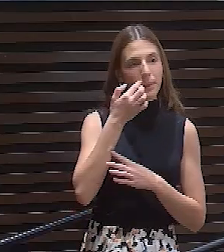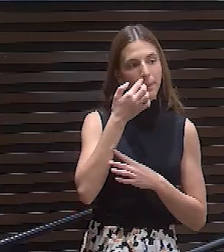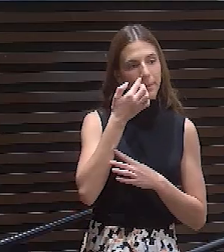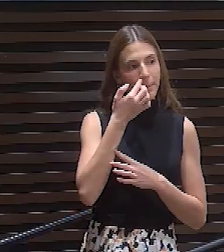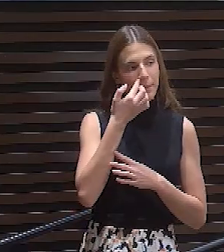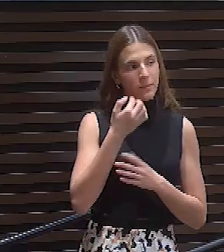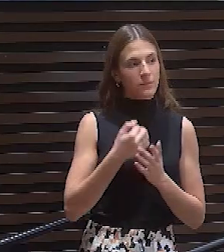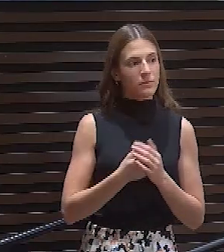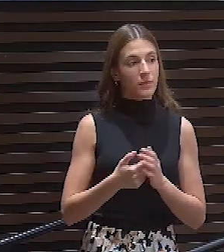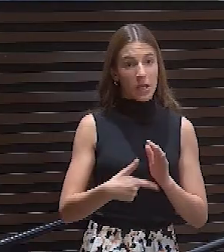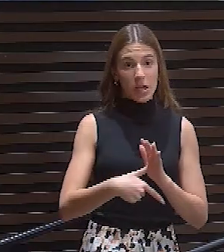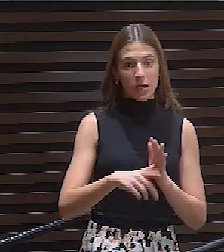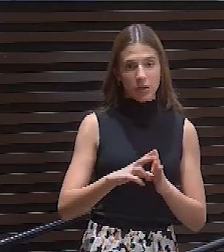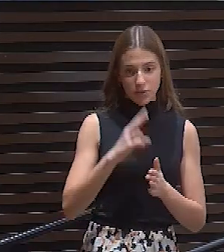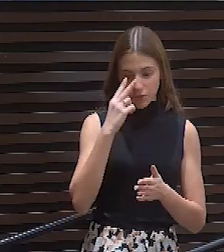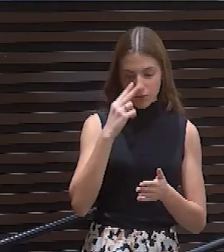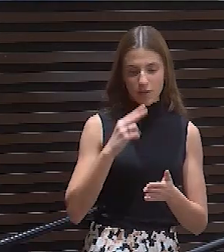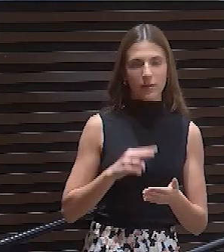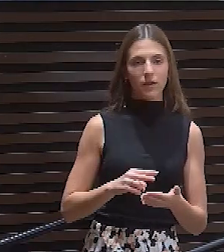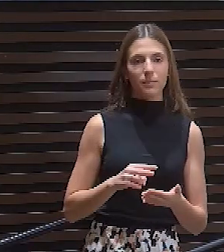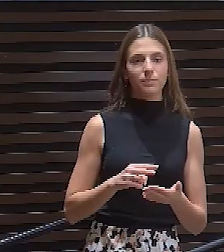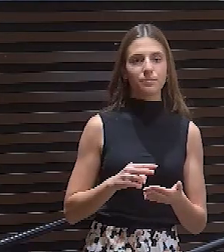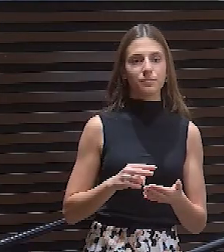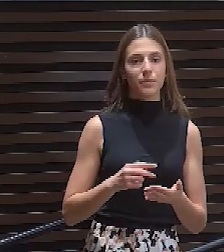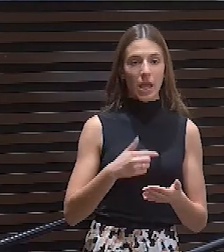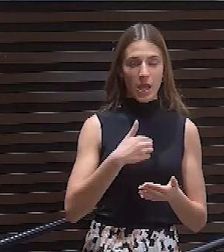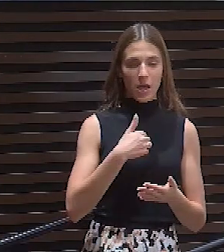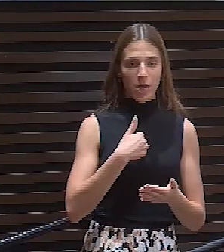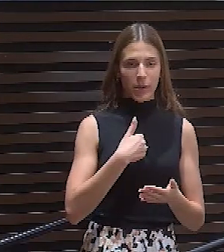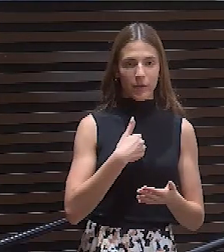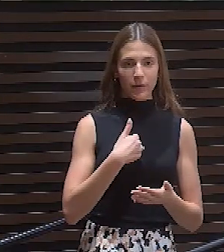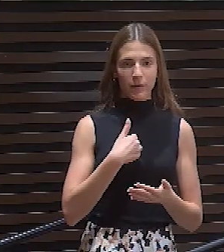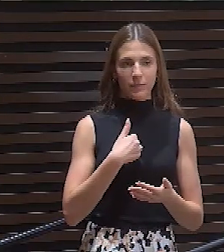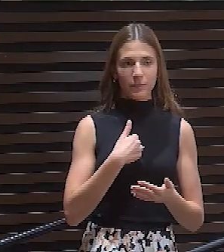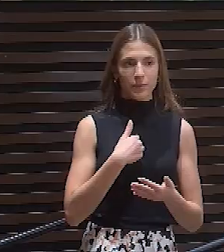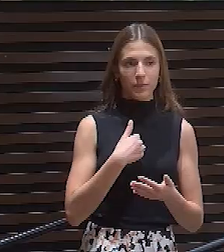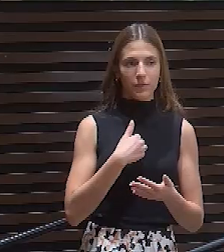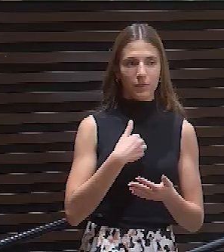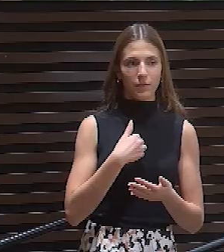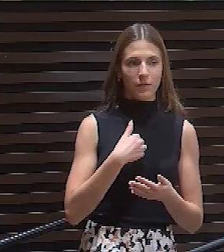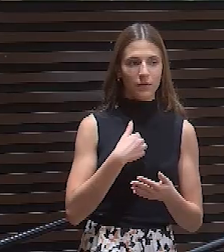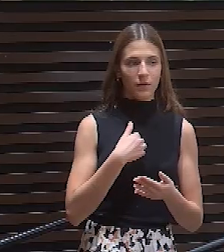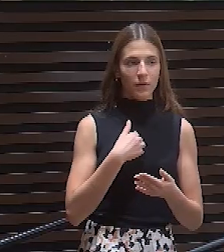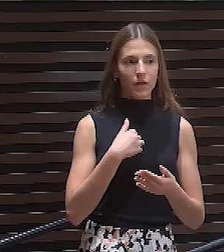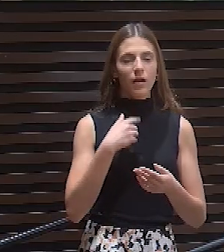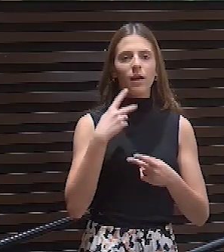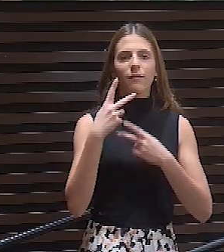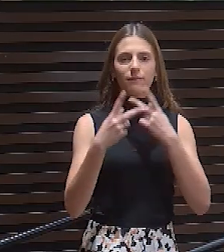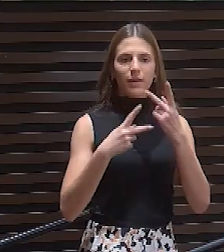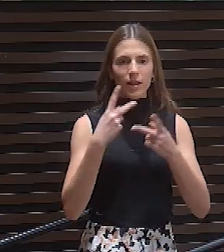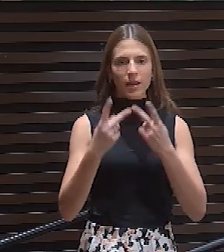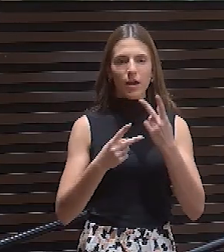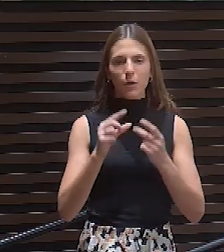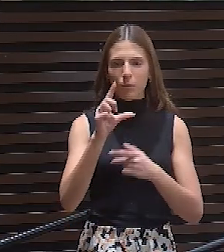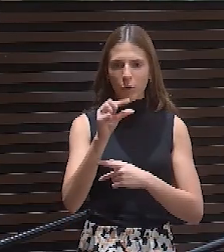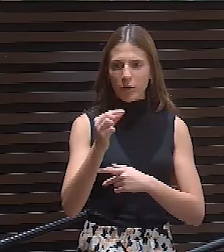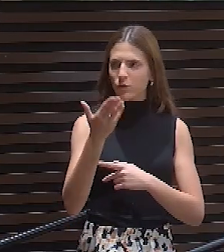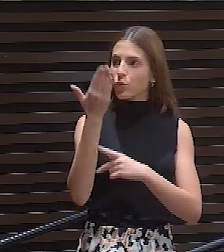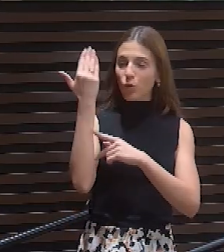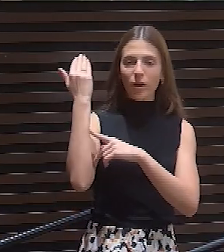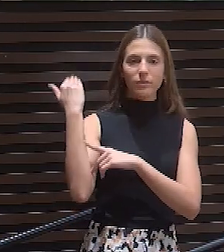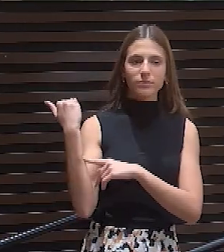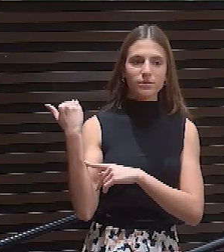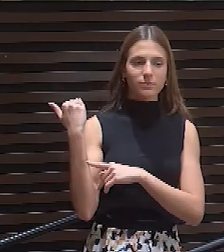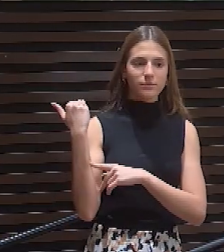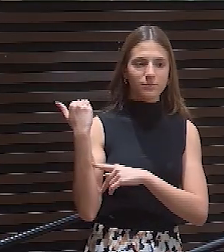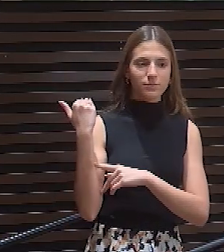de fazer a leitura, eu vou só fazer uma recapitulaçãozinha aqui,